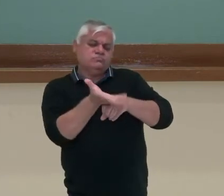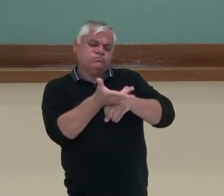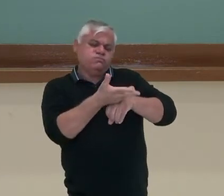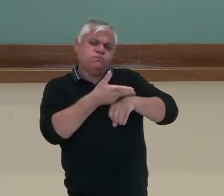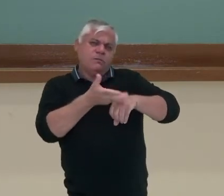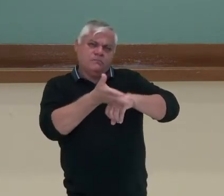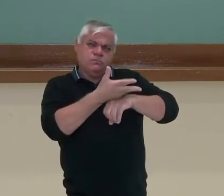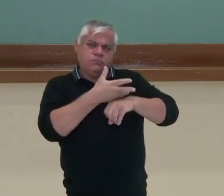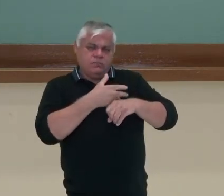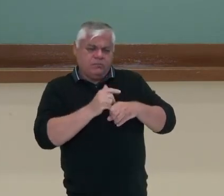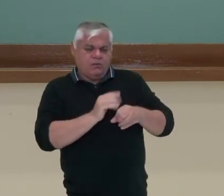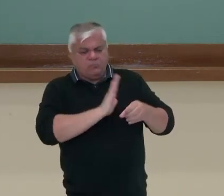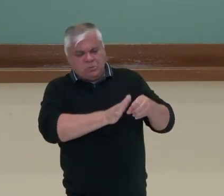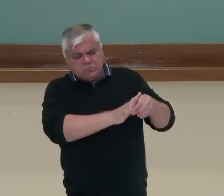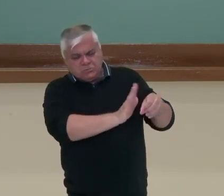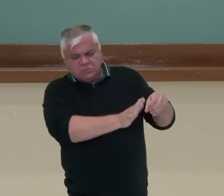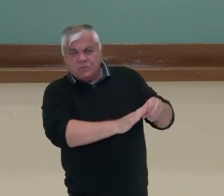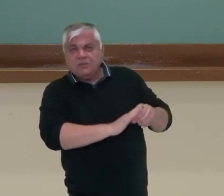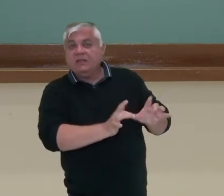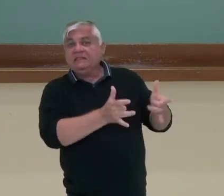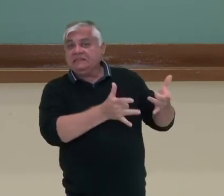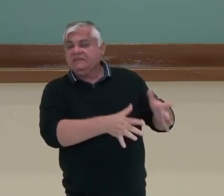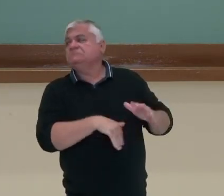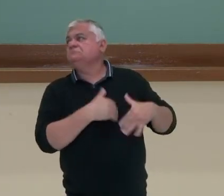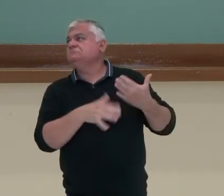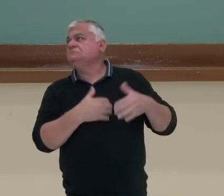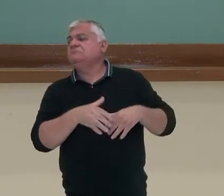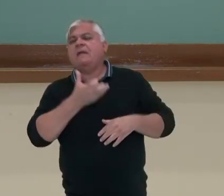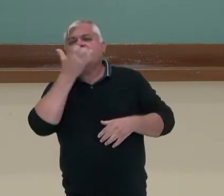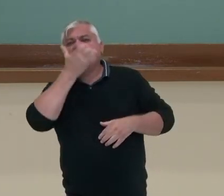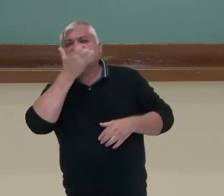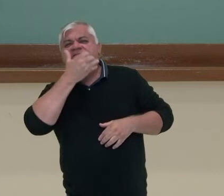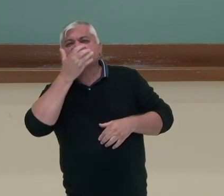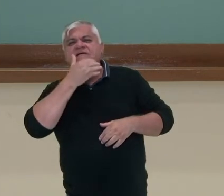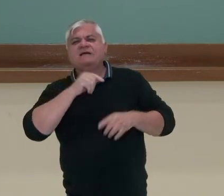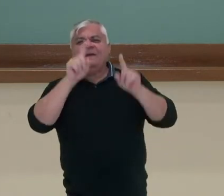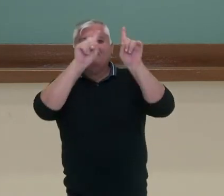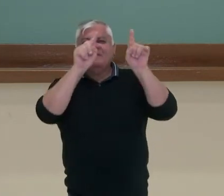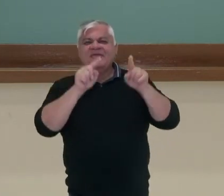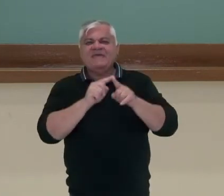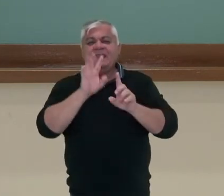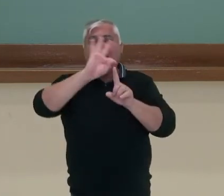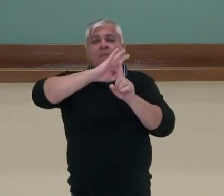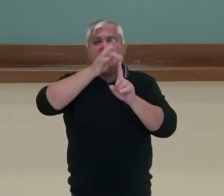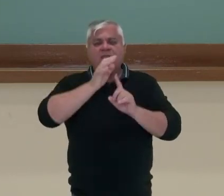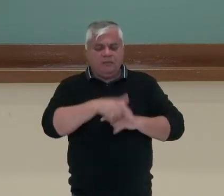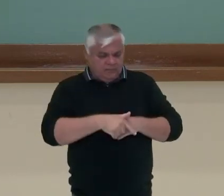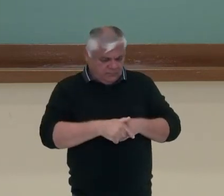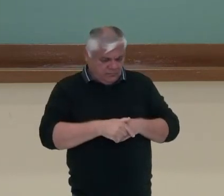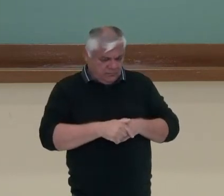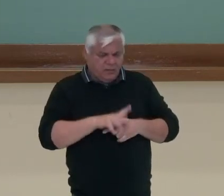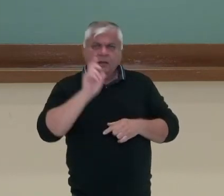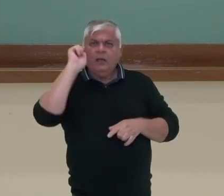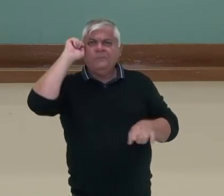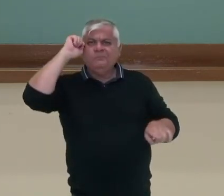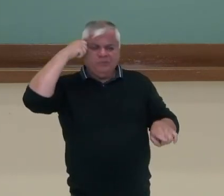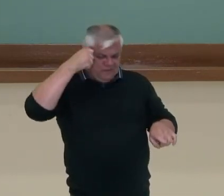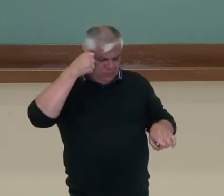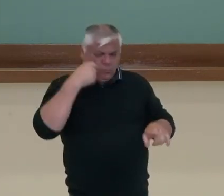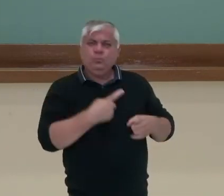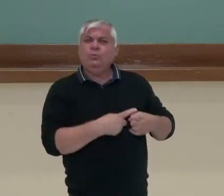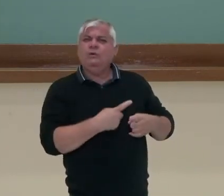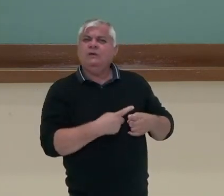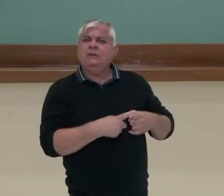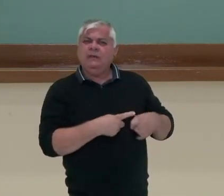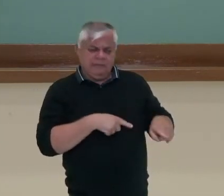frutas, né? Pica elas em picadinho, e aí maçã, peras e bananas em minutos estão escuras, né? Fica com uma aparência feia.